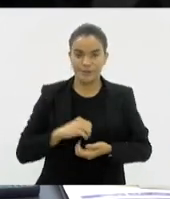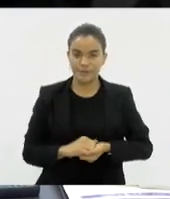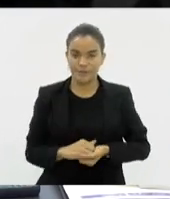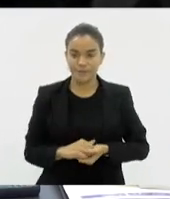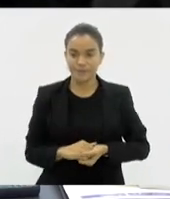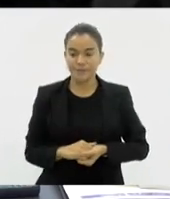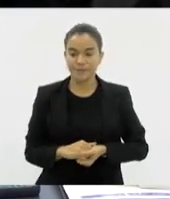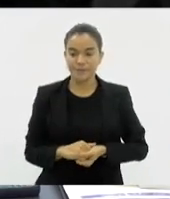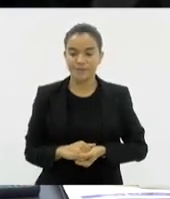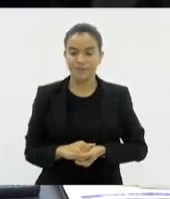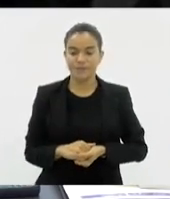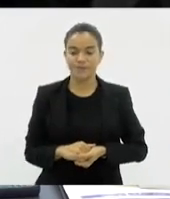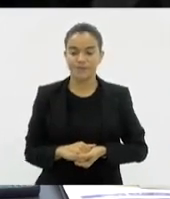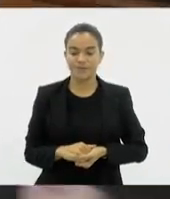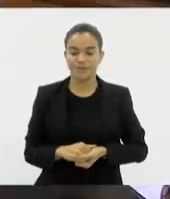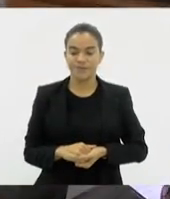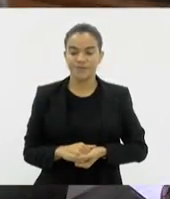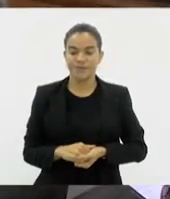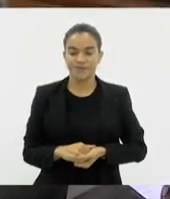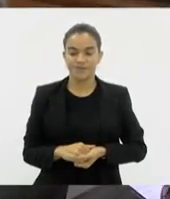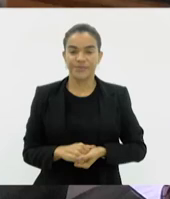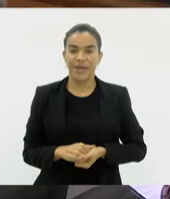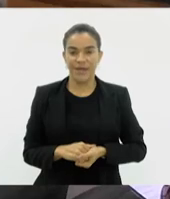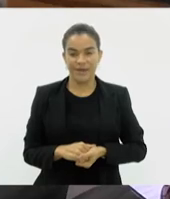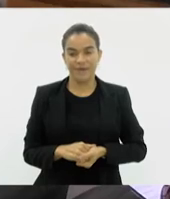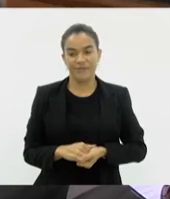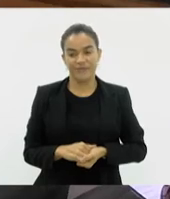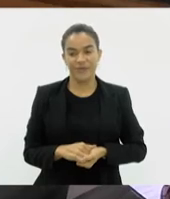paga. Só isso, presidente.